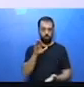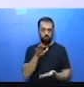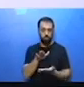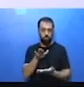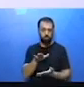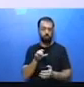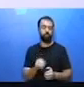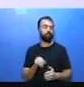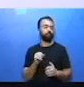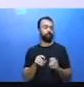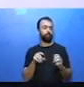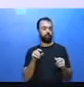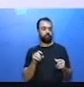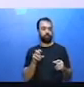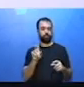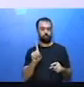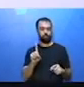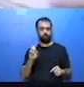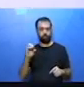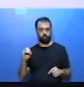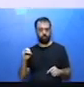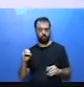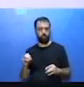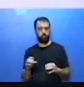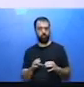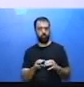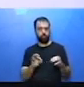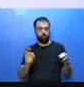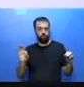centímetros, diagonal maior. Maior isso aqui, né?